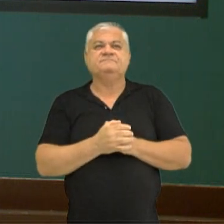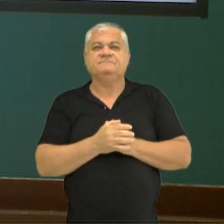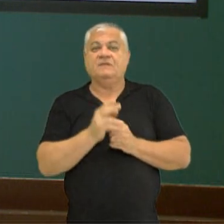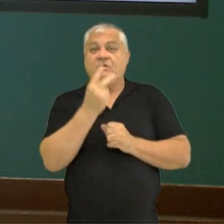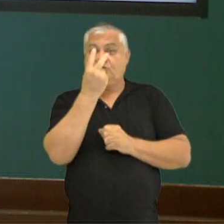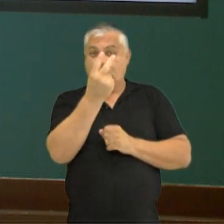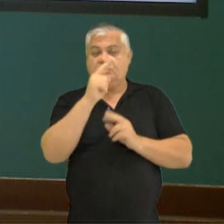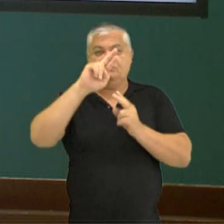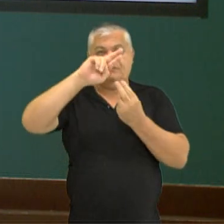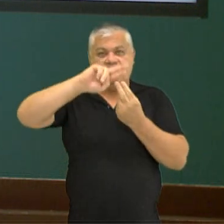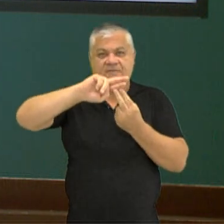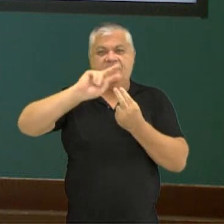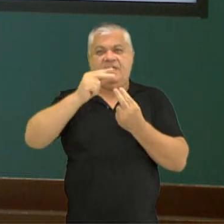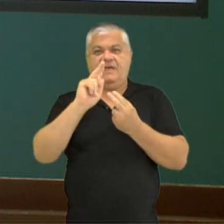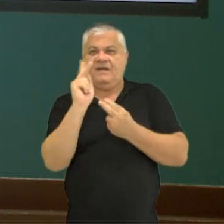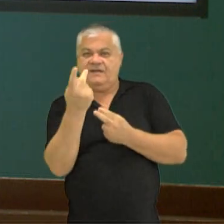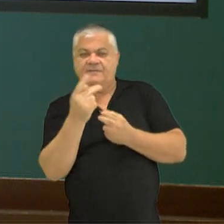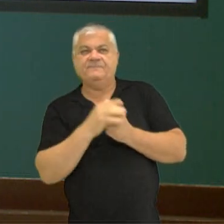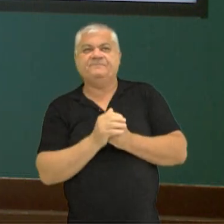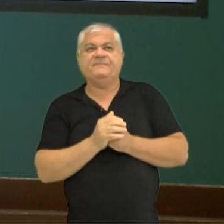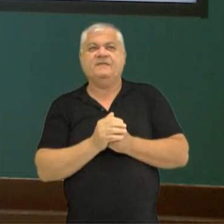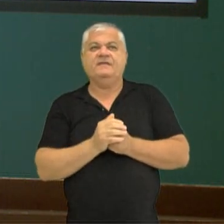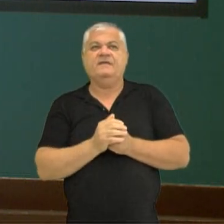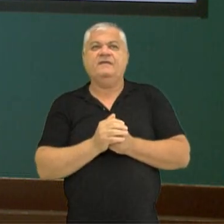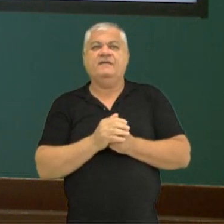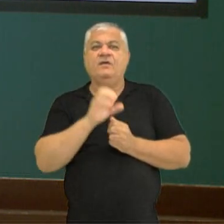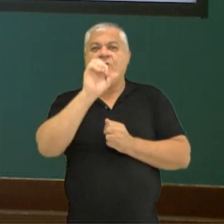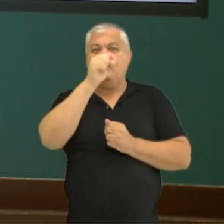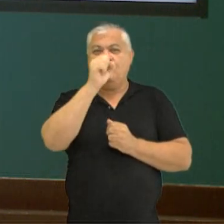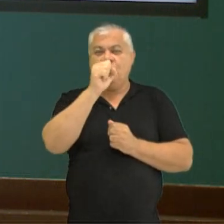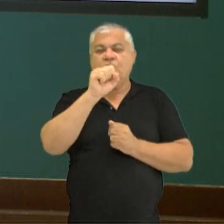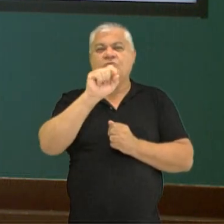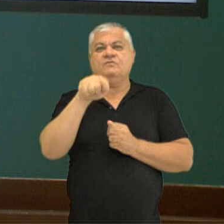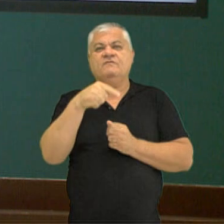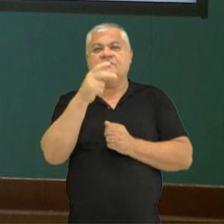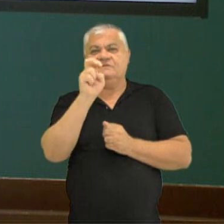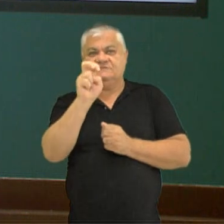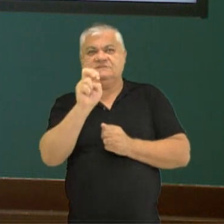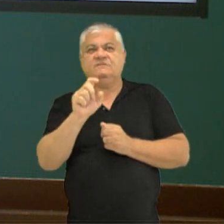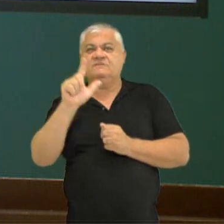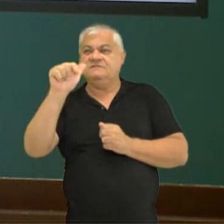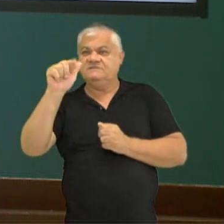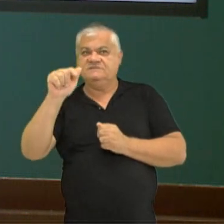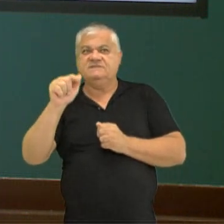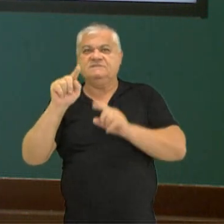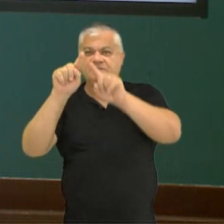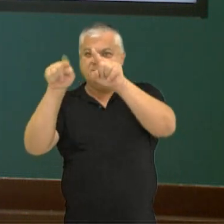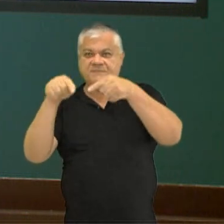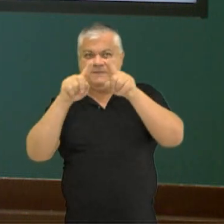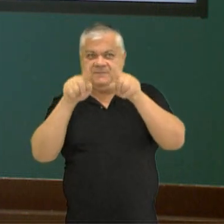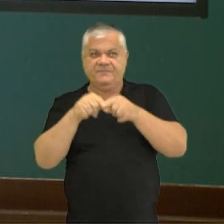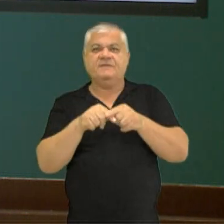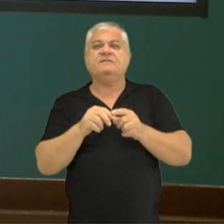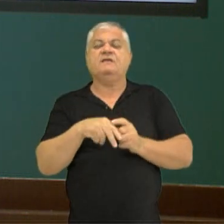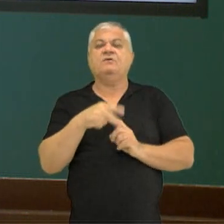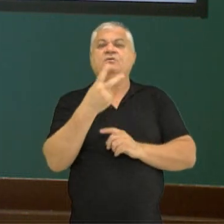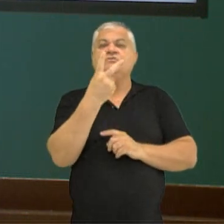lateral, 2πRH. O R 8,5, a altura é 17, fazendo o produto deu